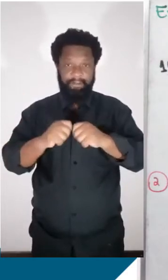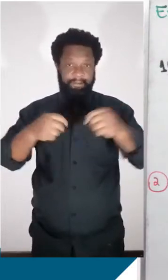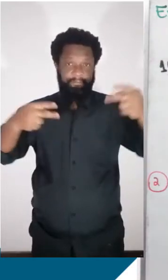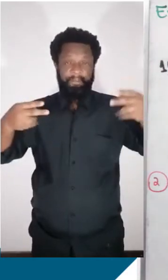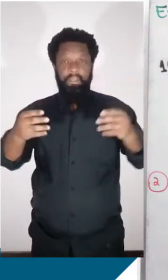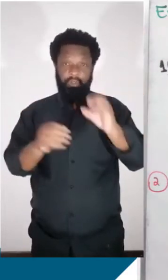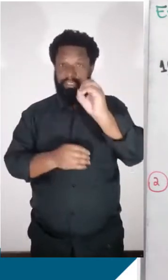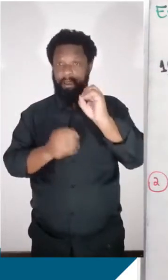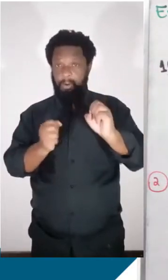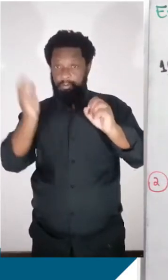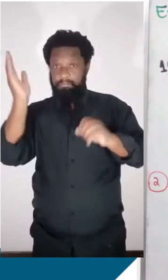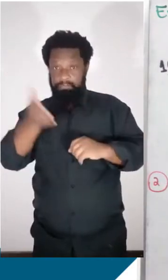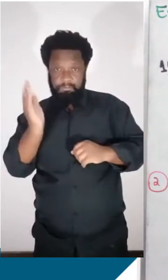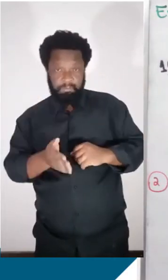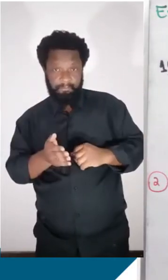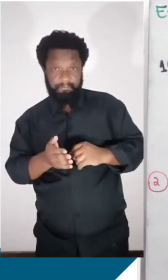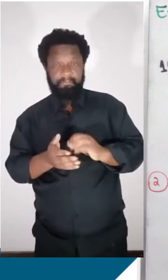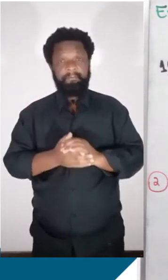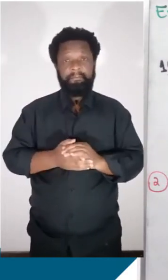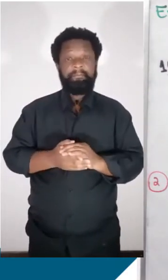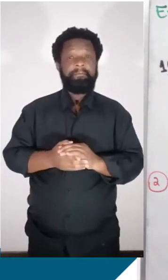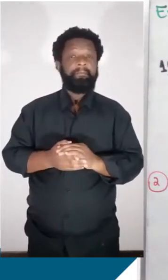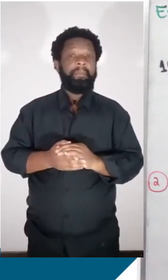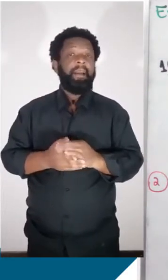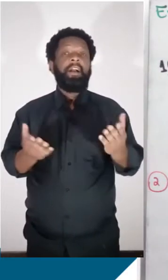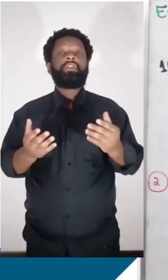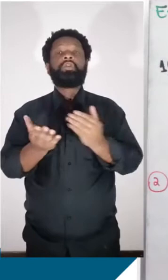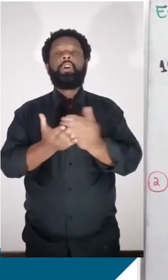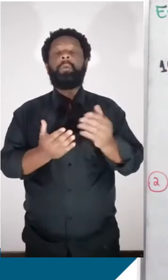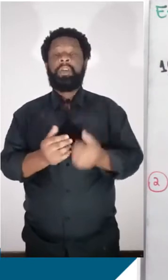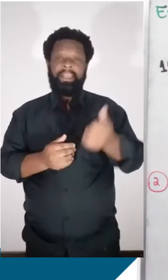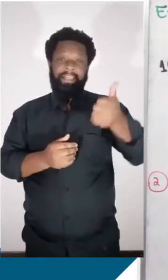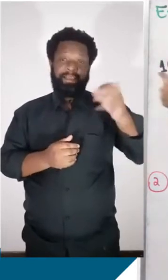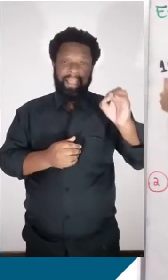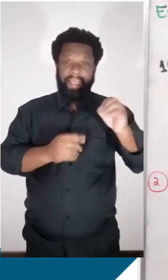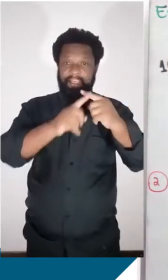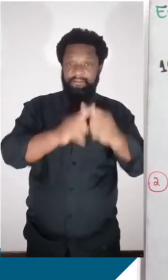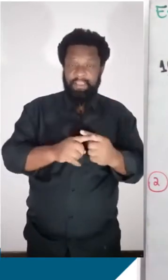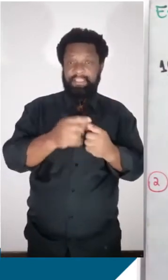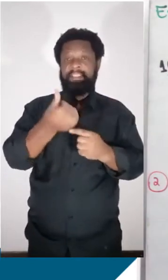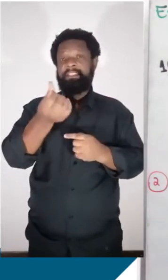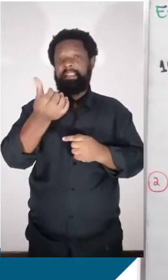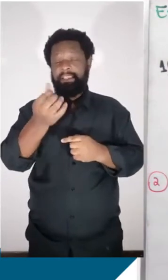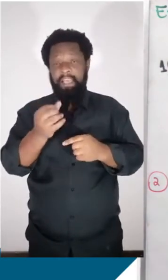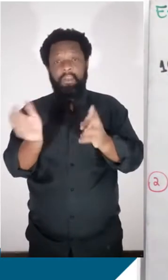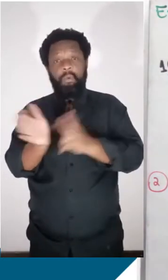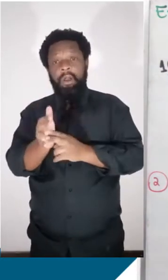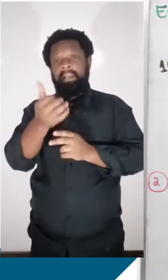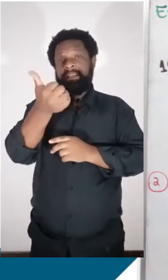essa conta, eu posso cortar os zeros, né? Cortei aqui. Vai ficar 10 vezes 16,